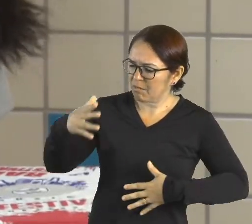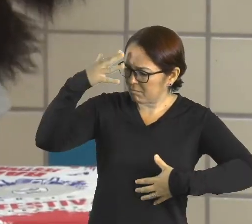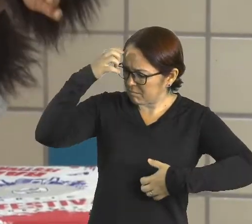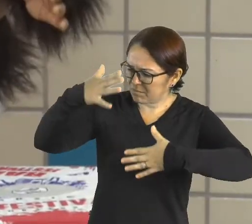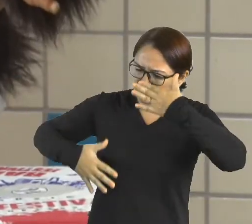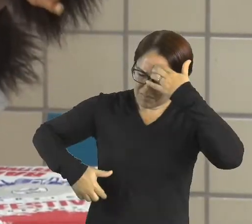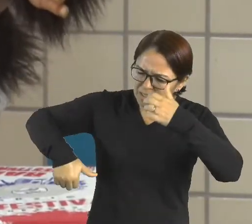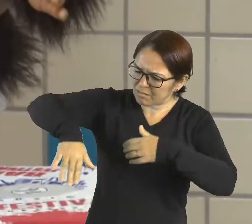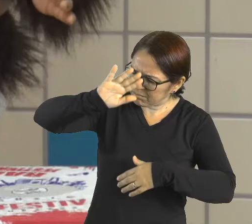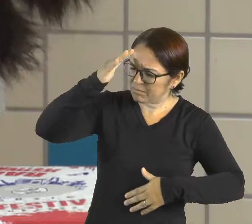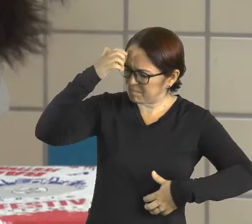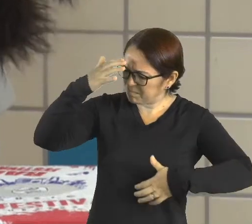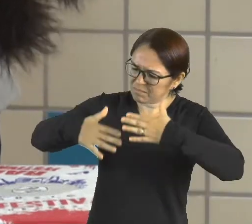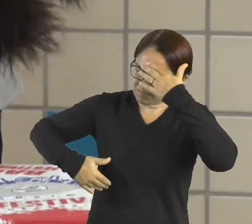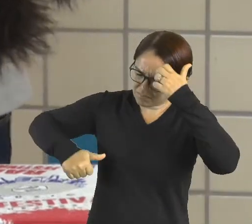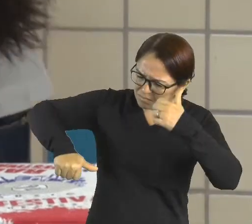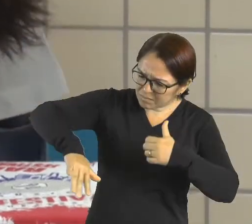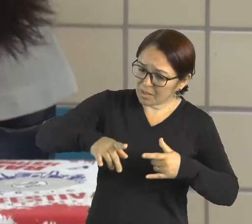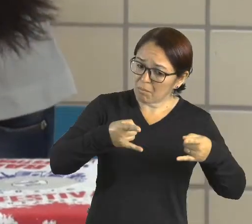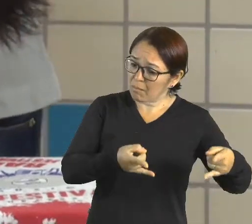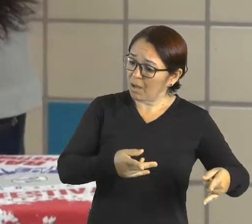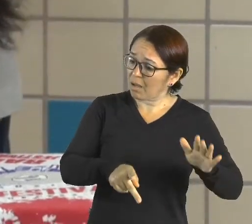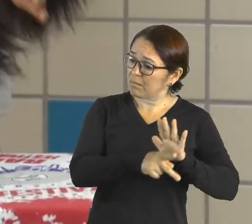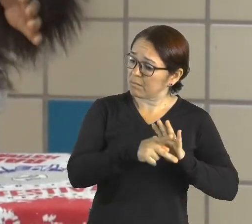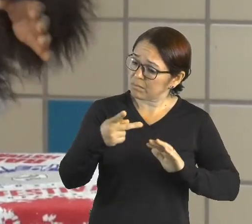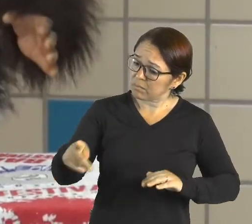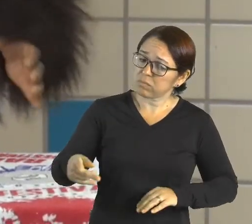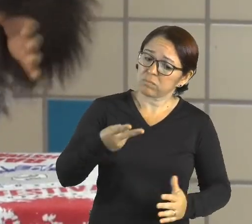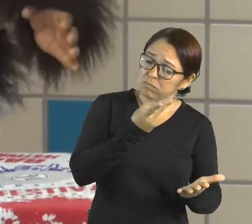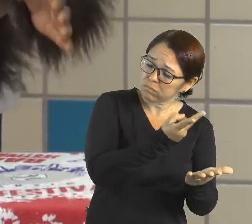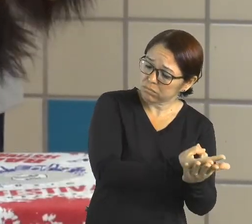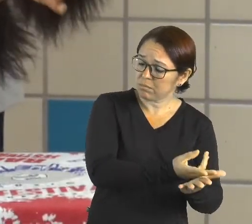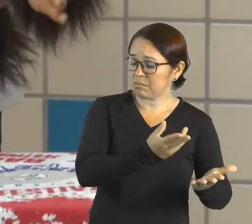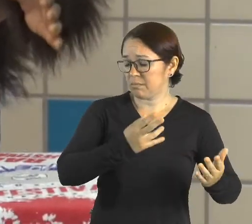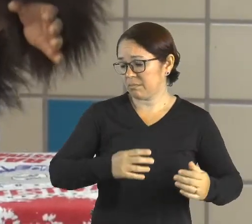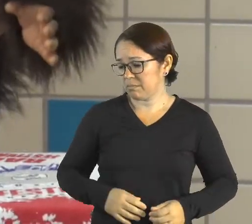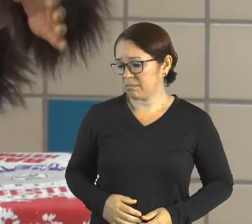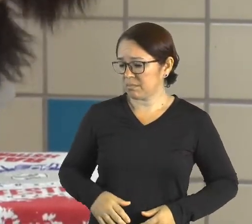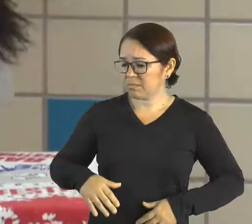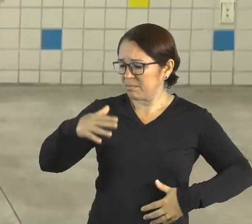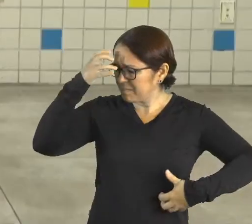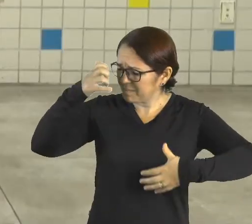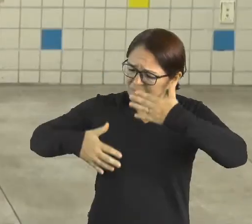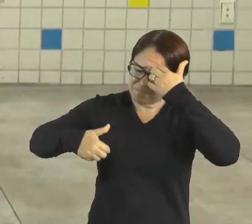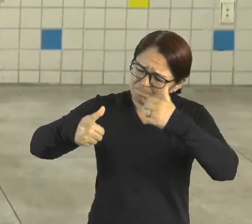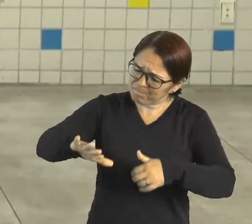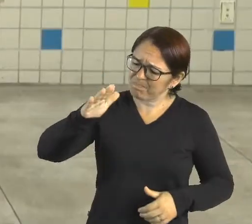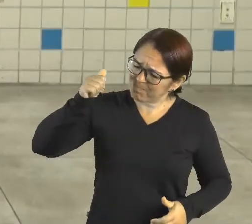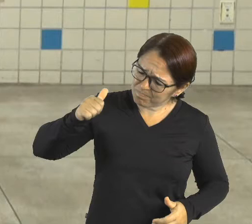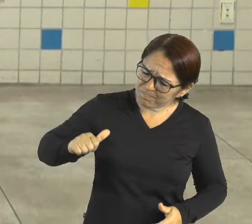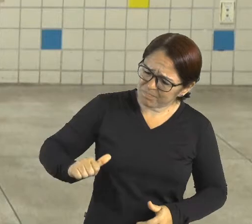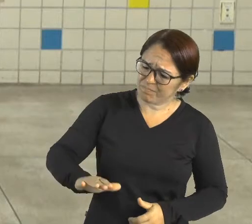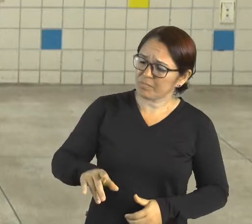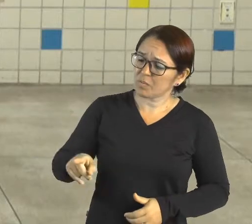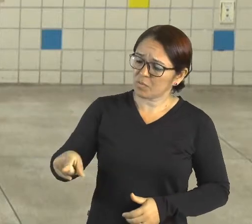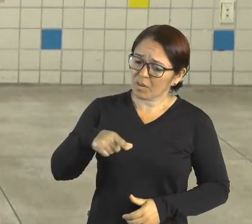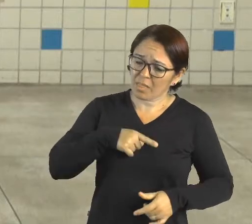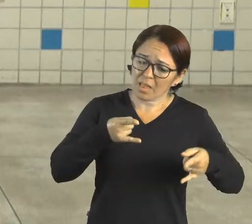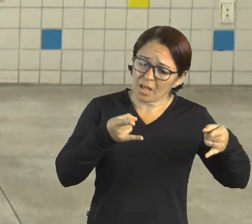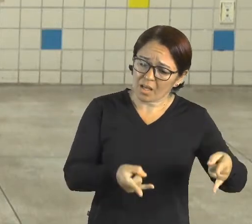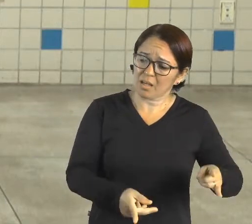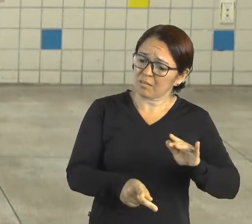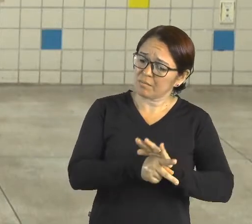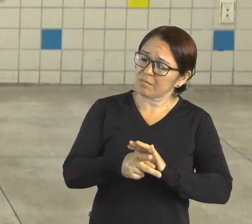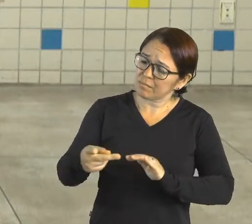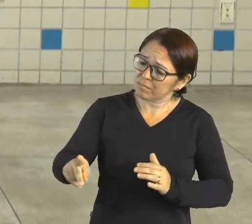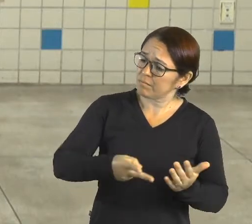daí, você tem a sua cama para se deitar. Macaquinho sai daí, você tem a sua cama